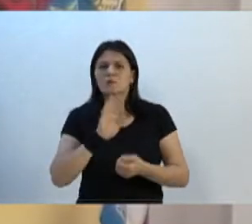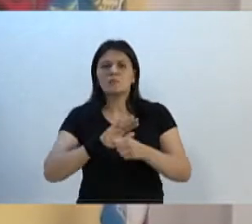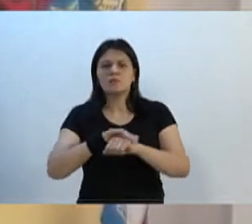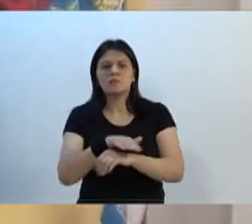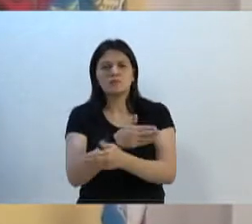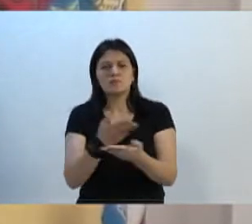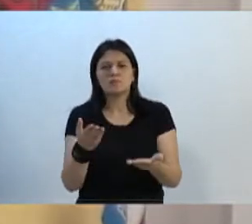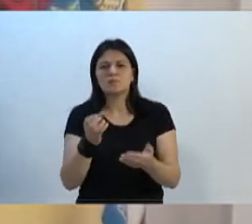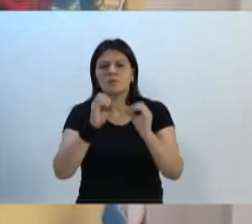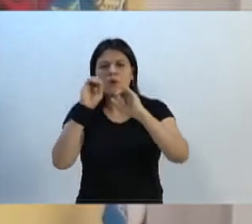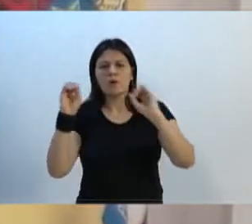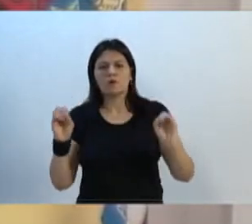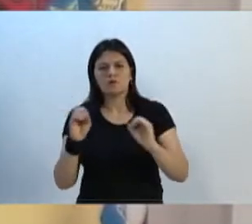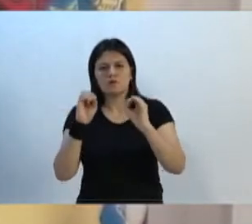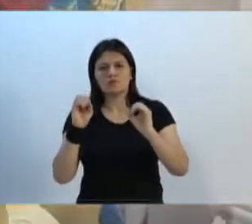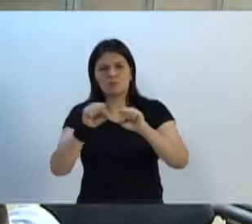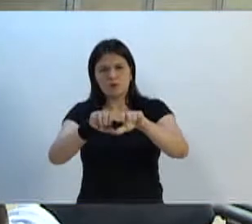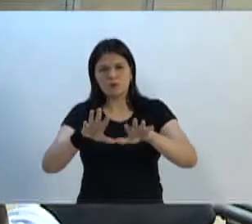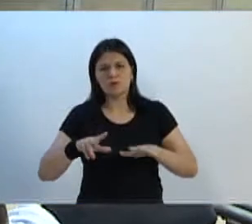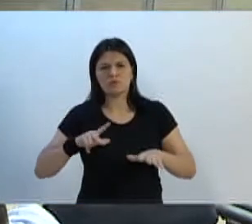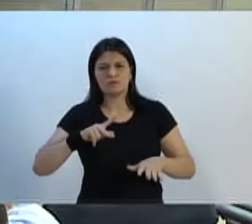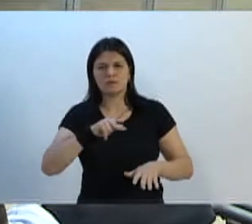que tenhamos uma ótima audiência